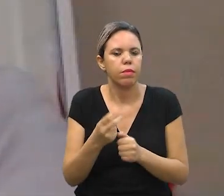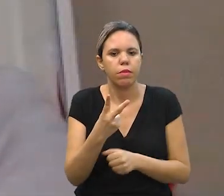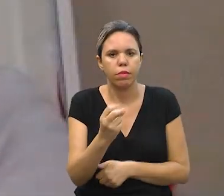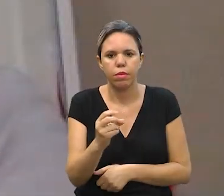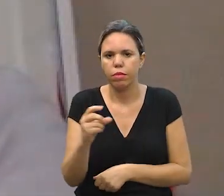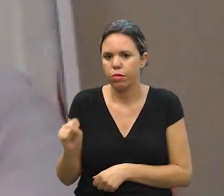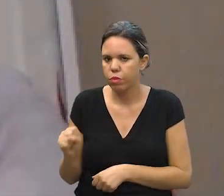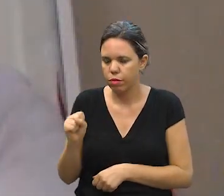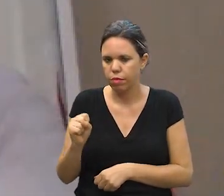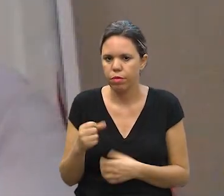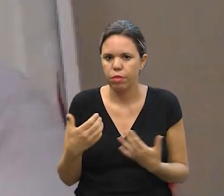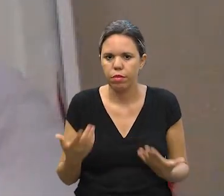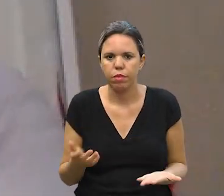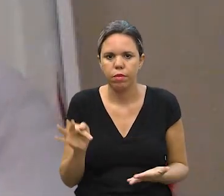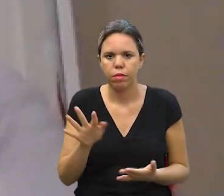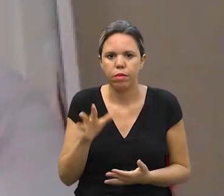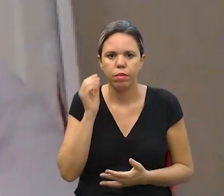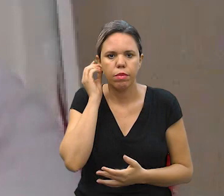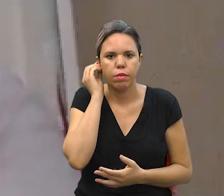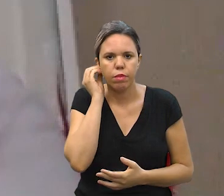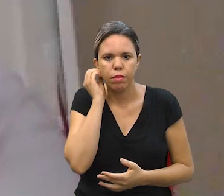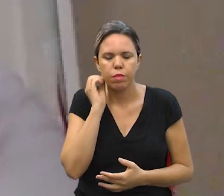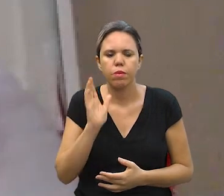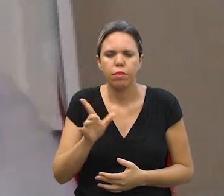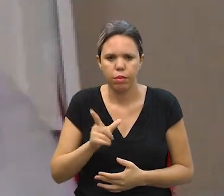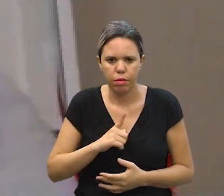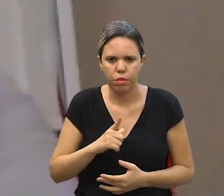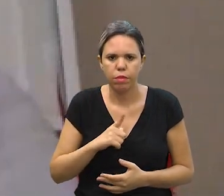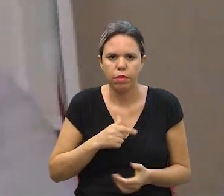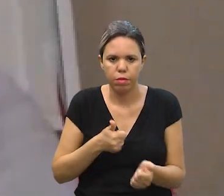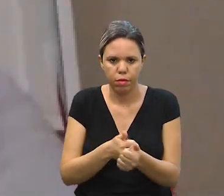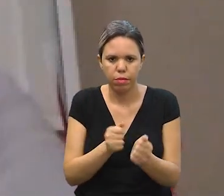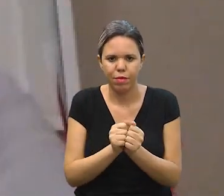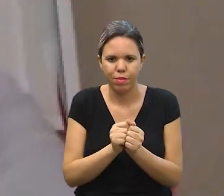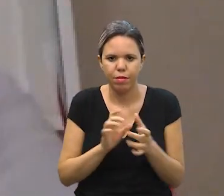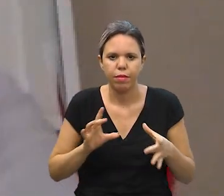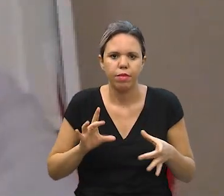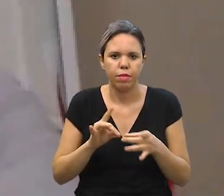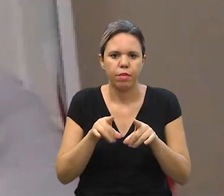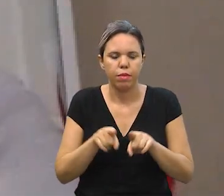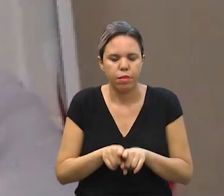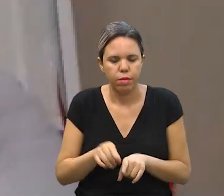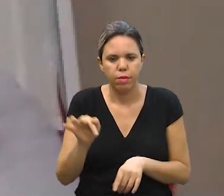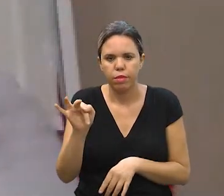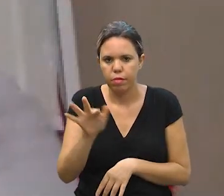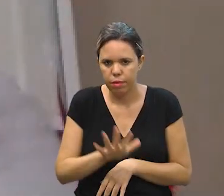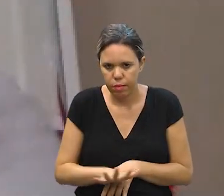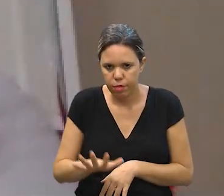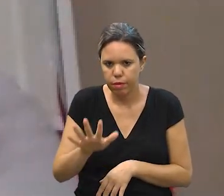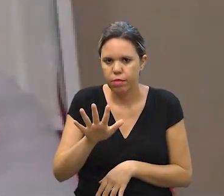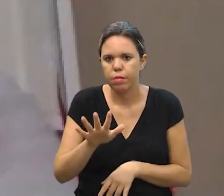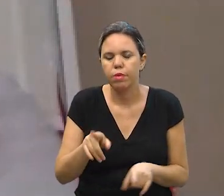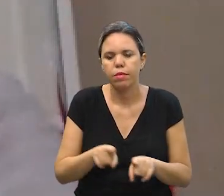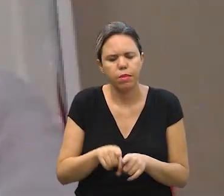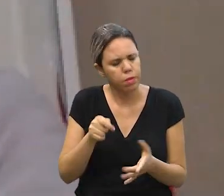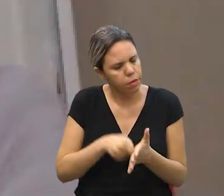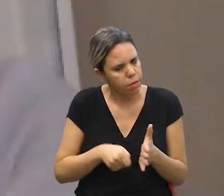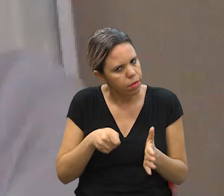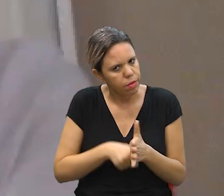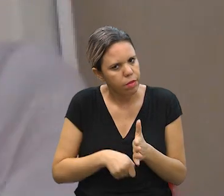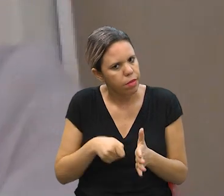de 2008, a federação já está nos acompanhando. A federação,